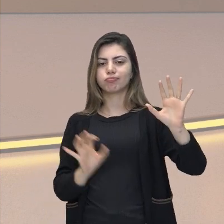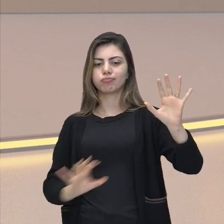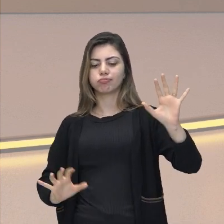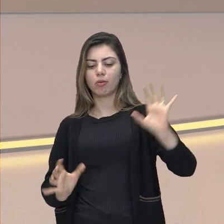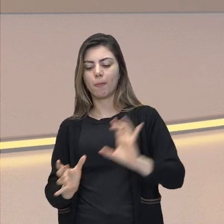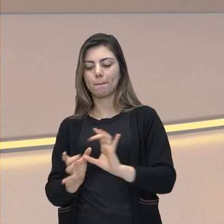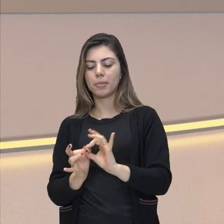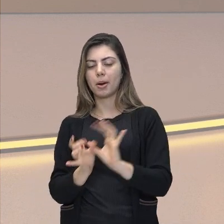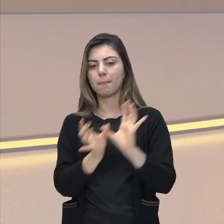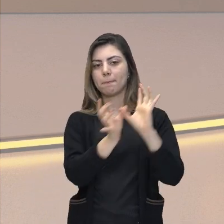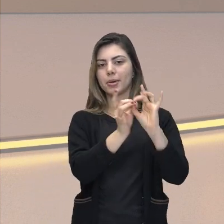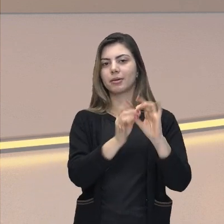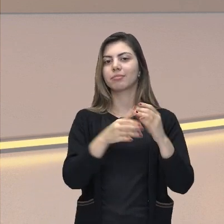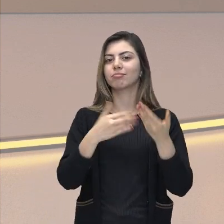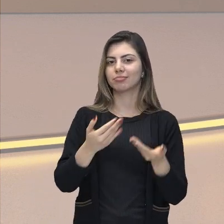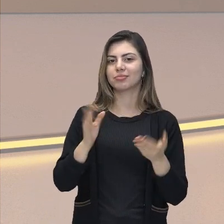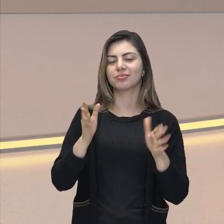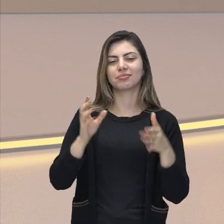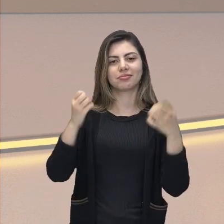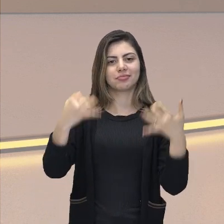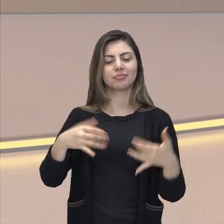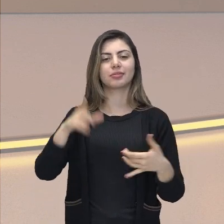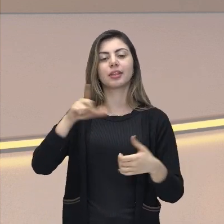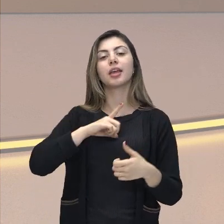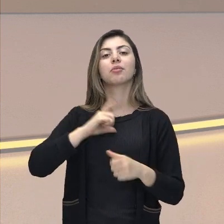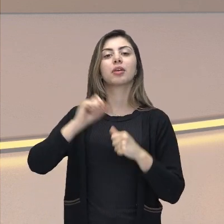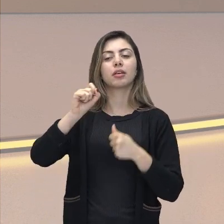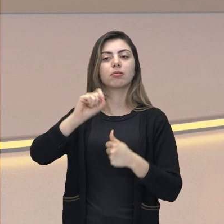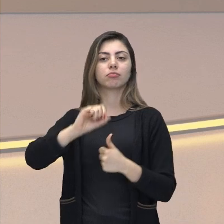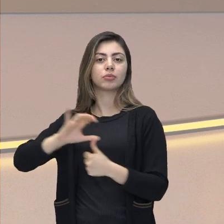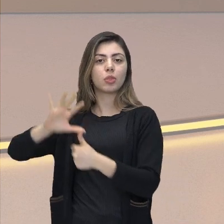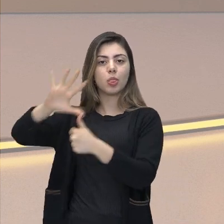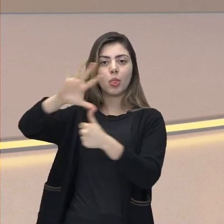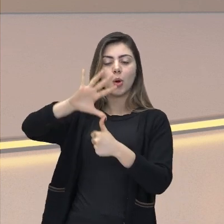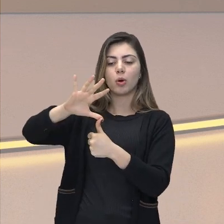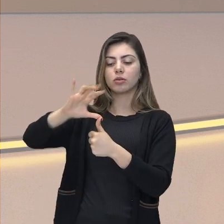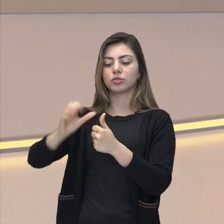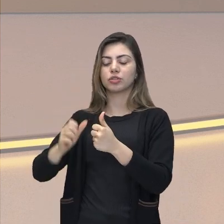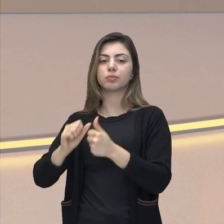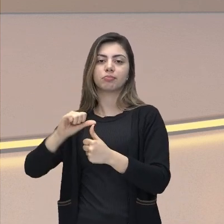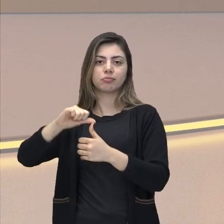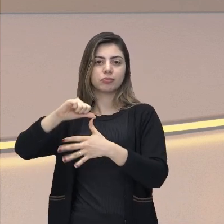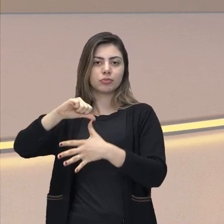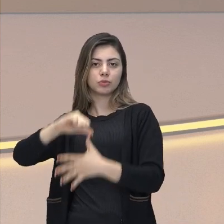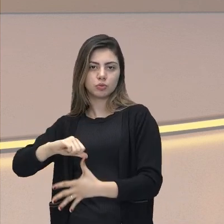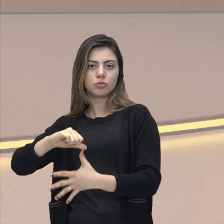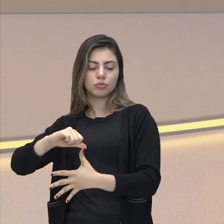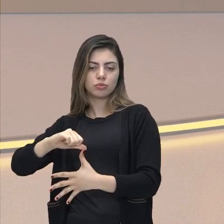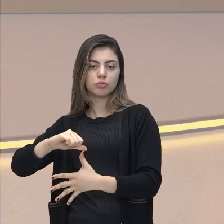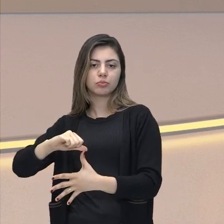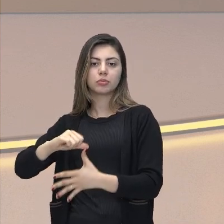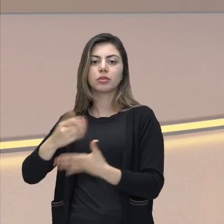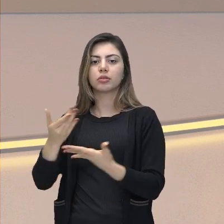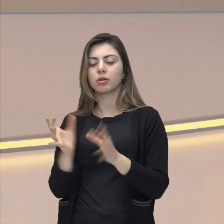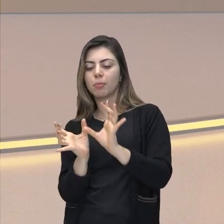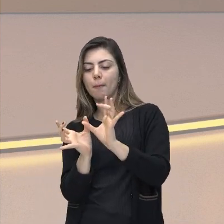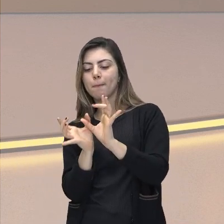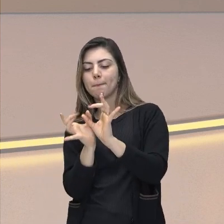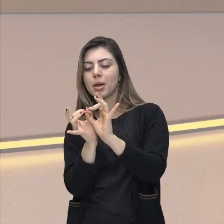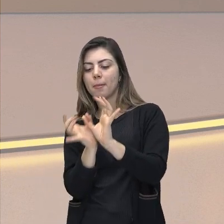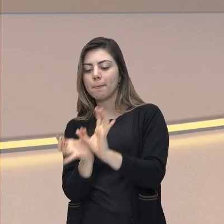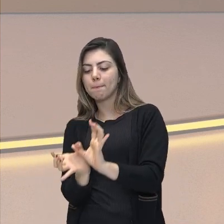começo. Nós temos a América do Norte, uma grande porção, a América do Sul, outra grande porção, e essa